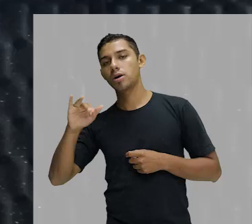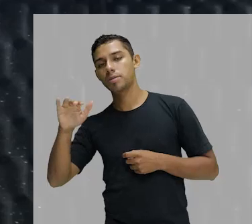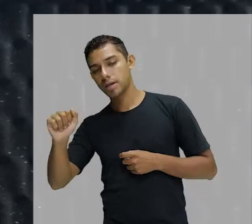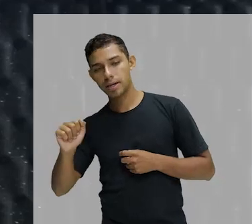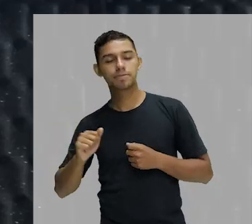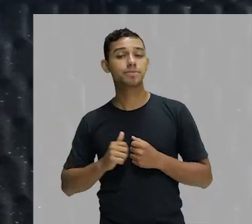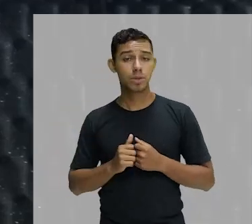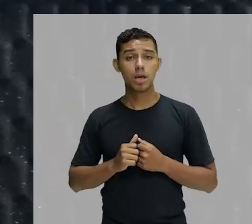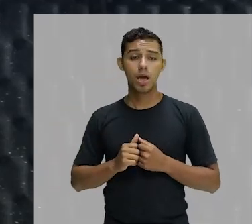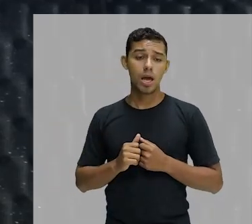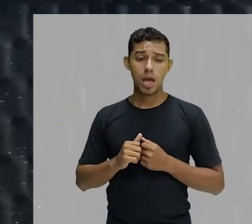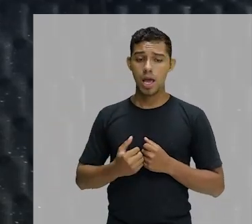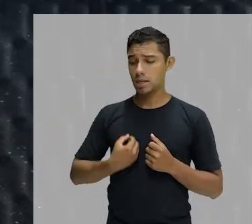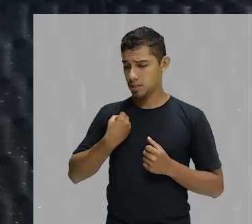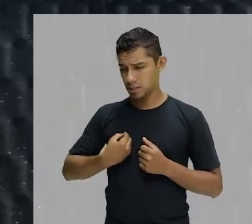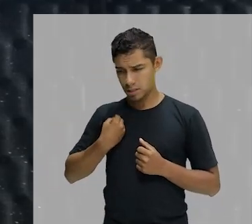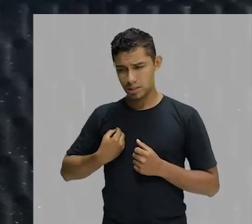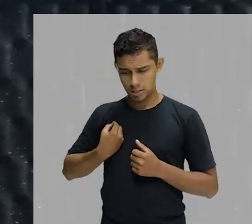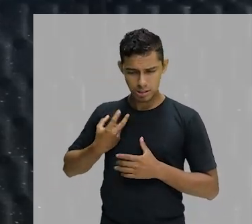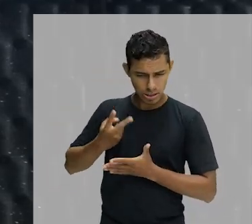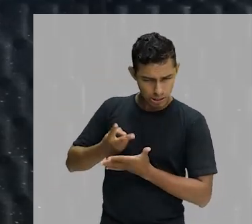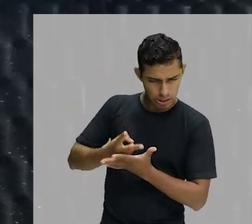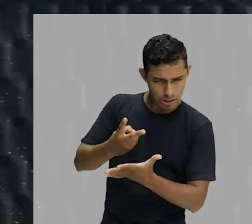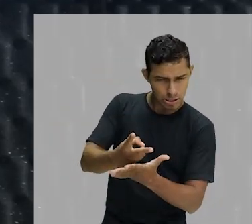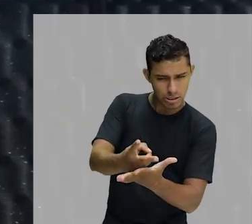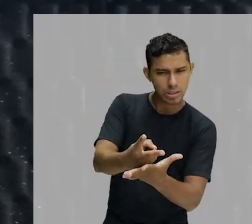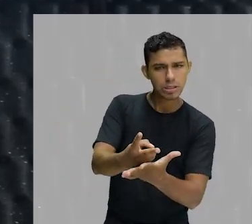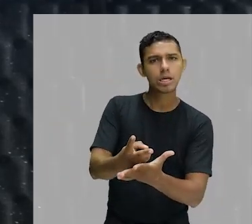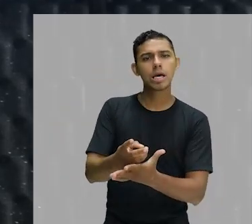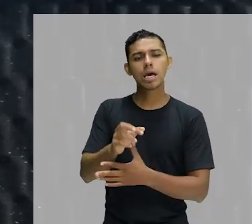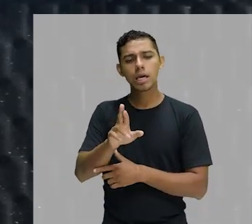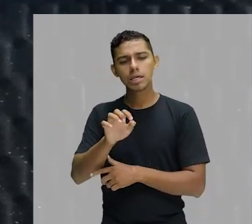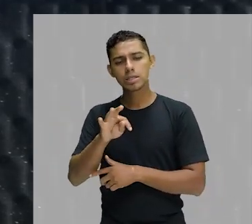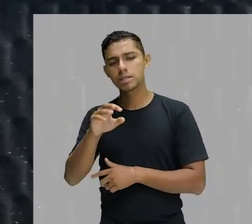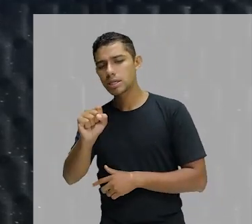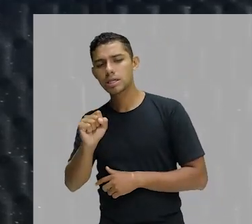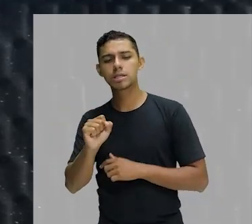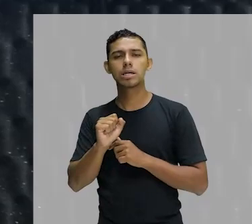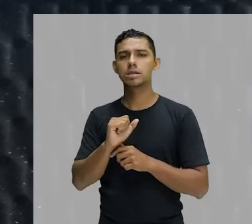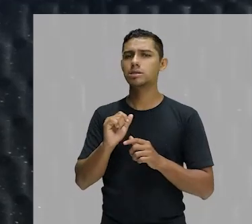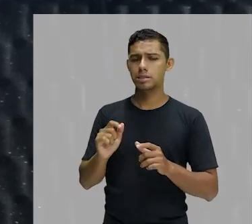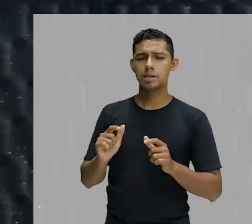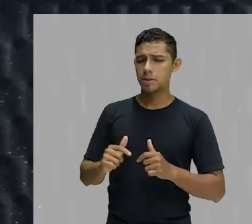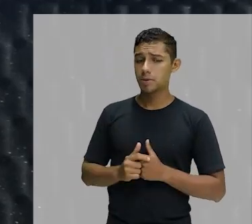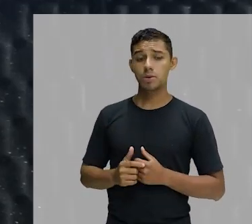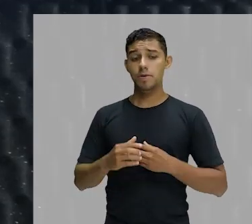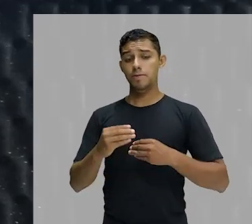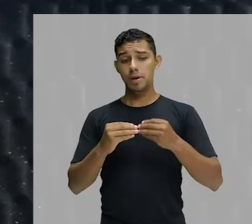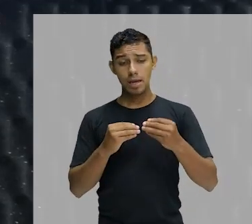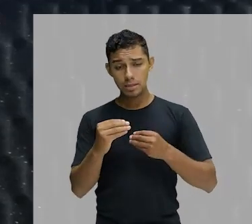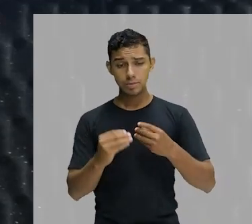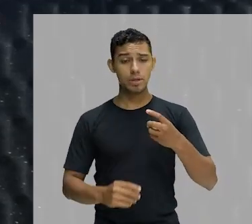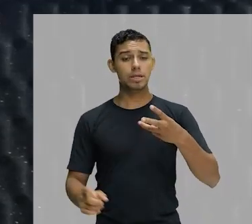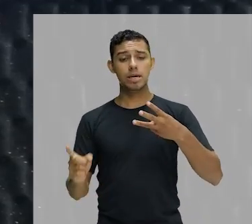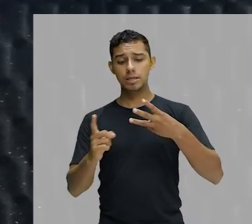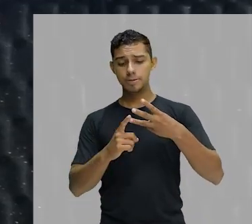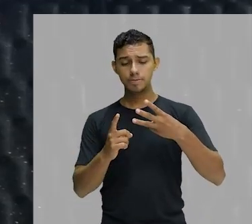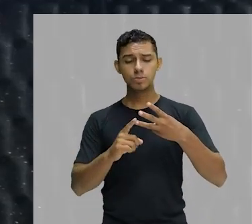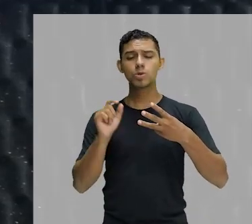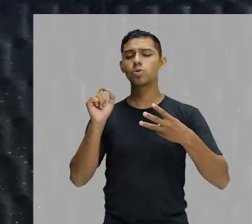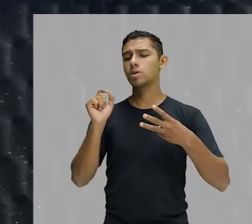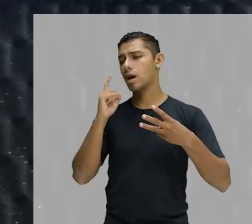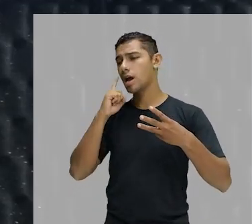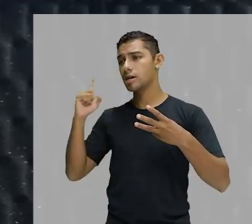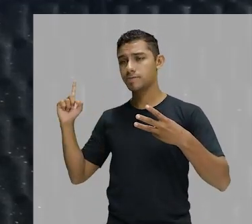muscular localizada. Tudo isso já foi bem explicadinho. Da flexibilidade. O que é flexibilidade? É a